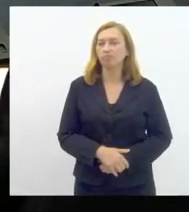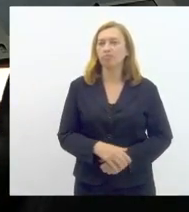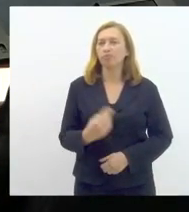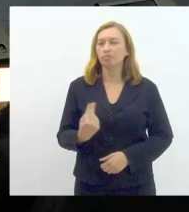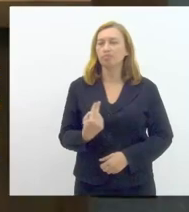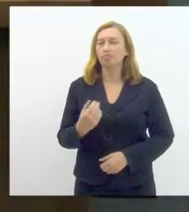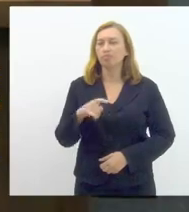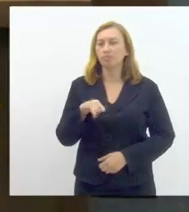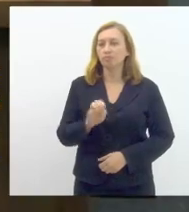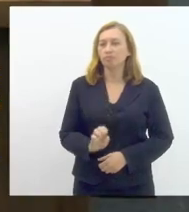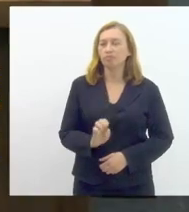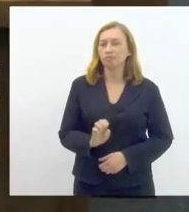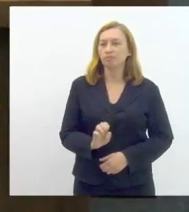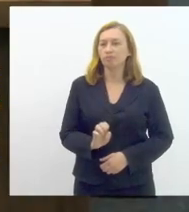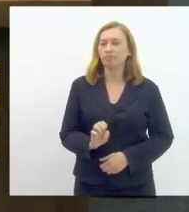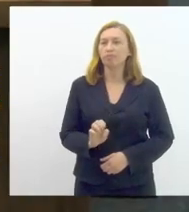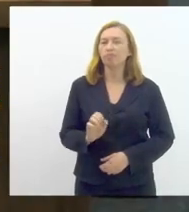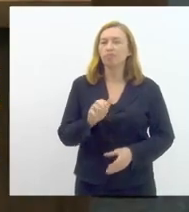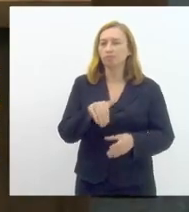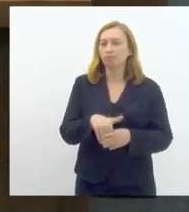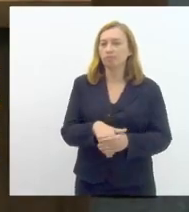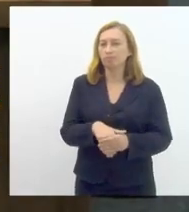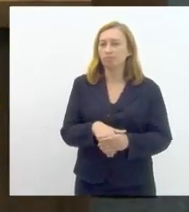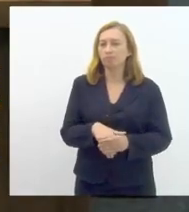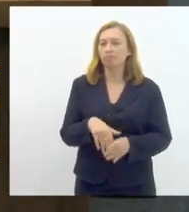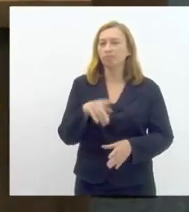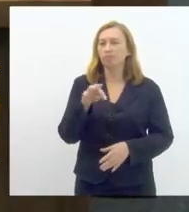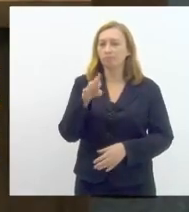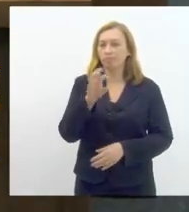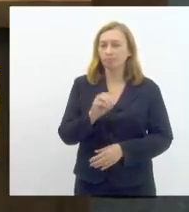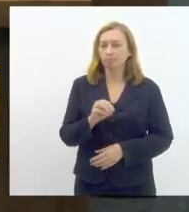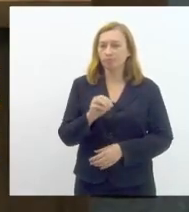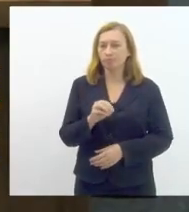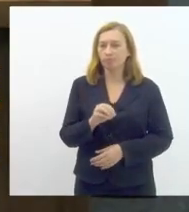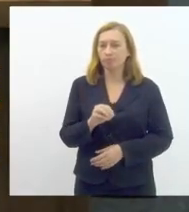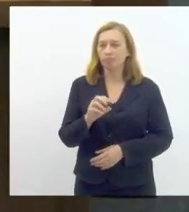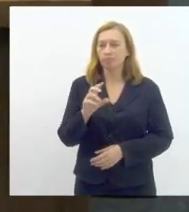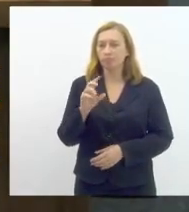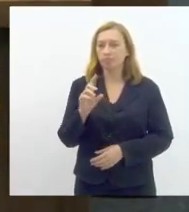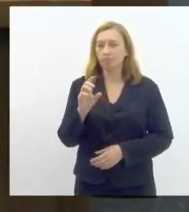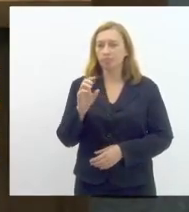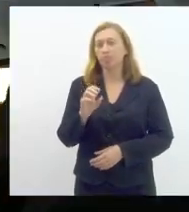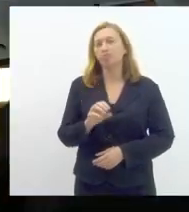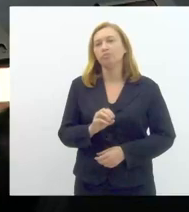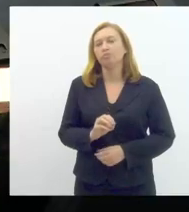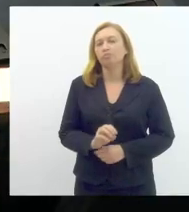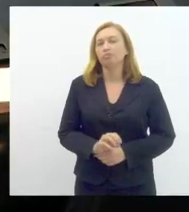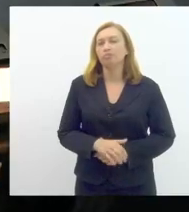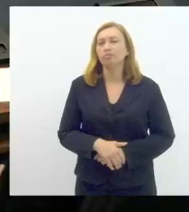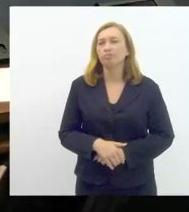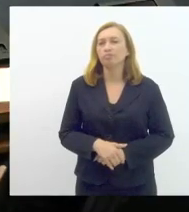sou representante de Friburgo e meu voto vai para o Breno da Costa de Cordeiro.